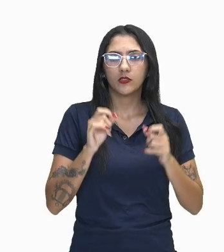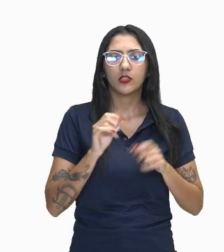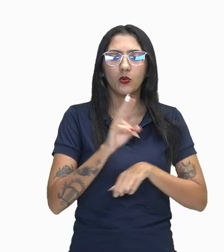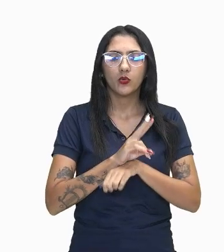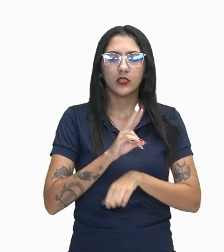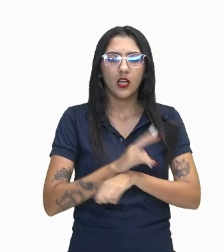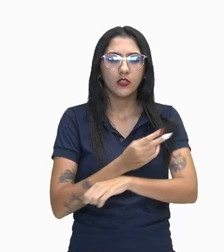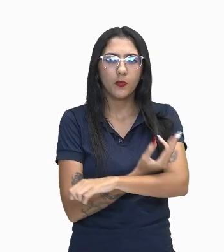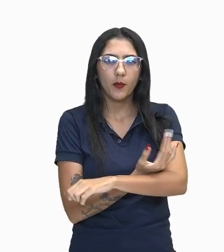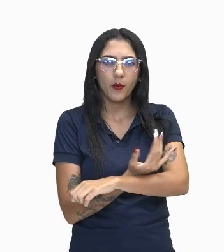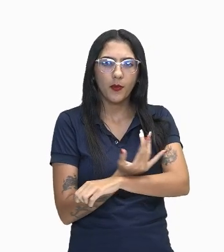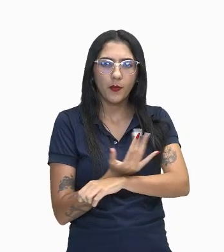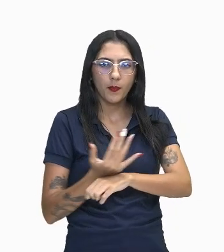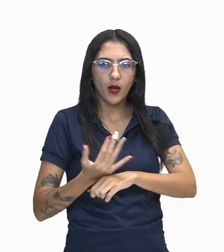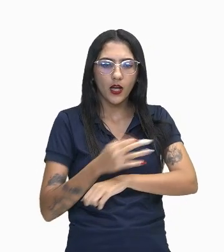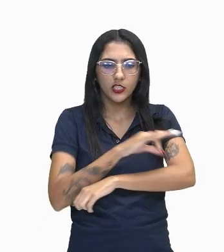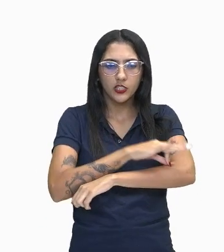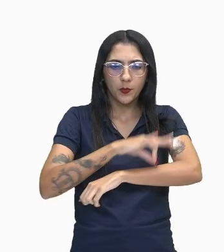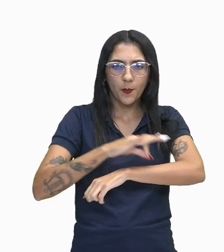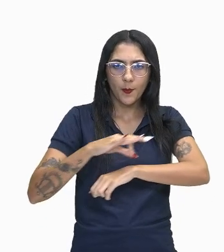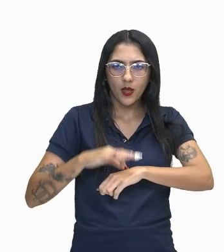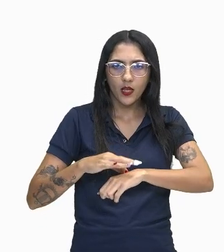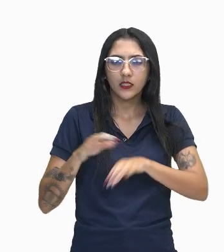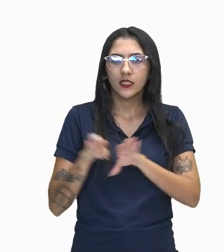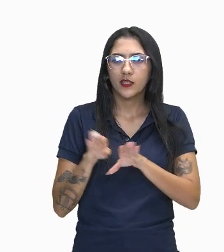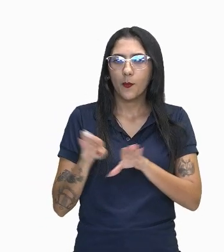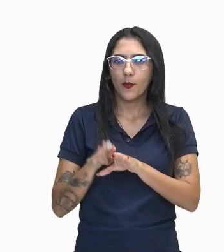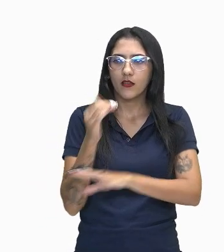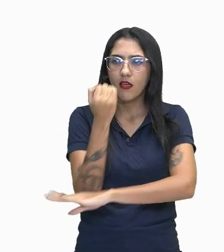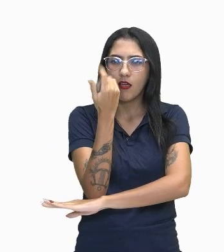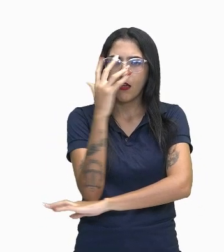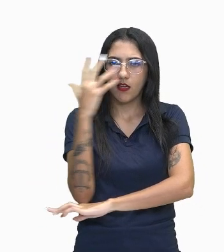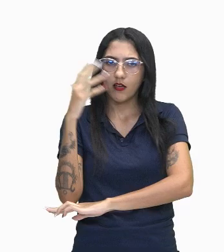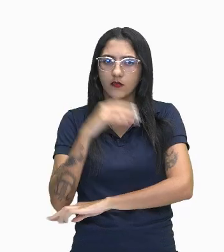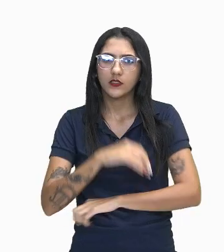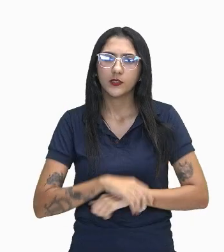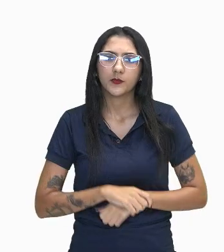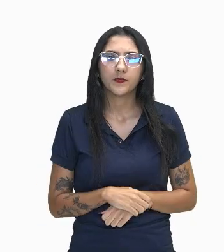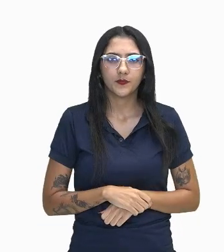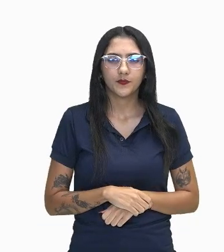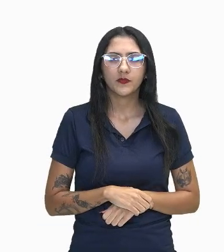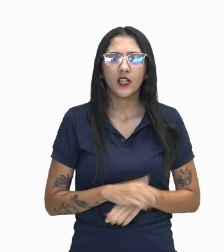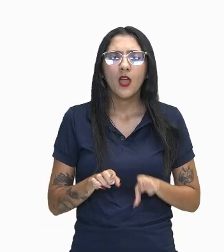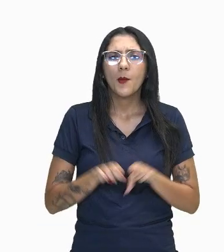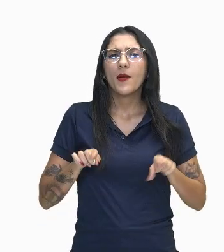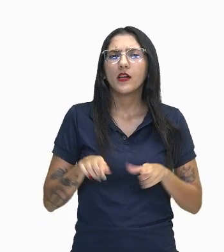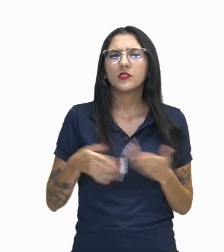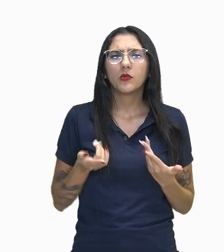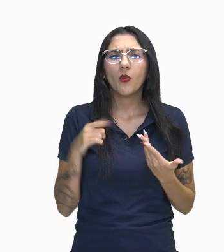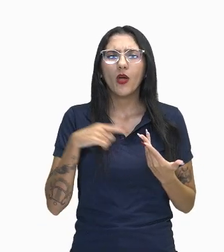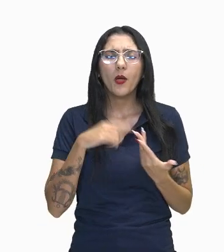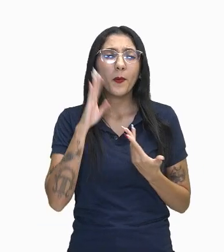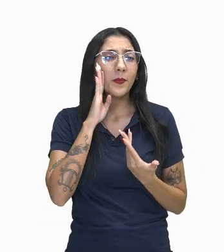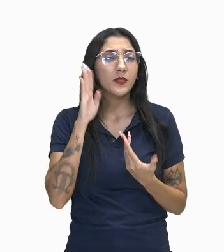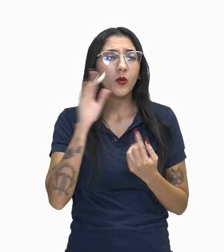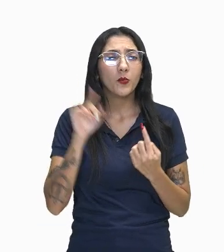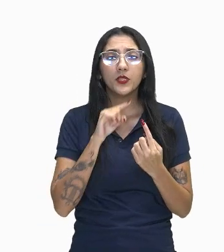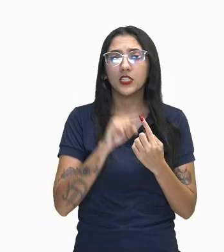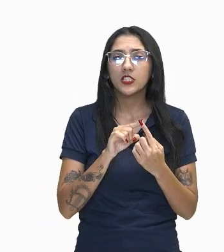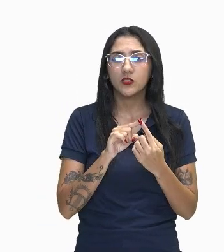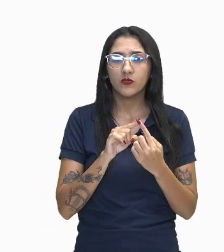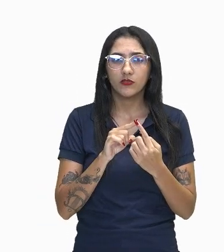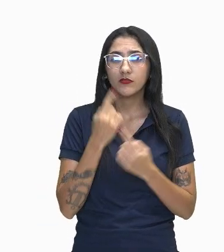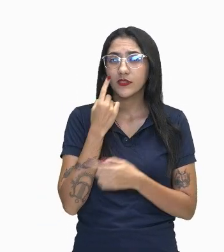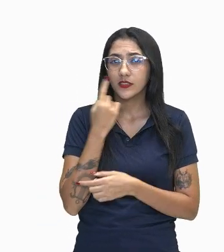com o plantio de árvores. Agora, qual vai ser o principal objetivo do sistema agroflorestal,